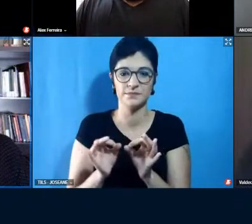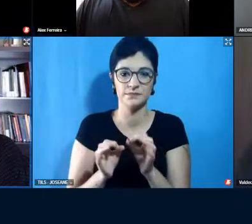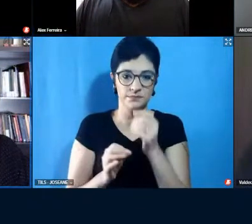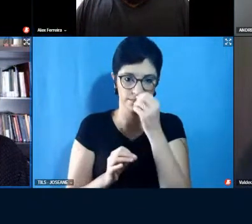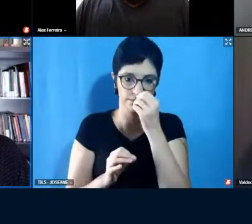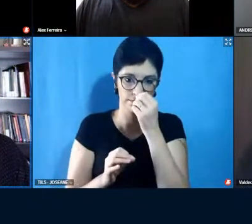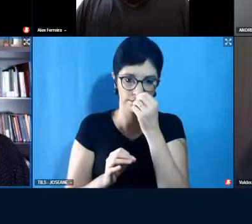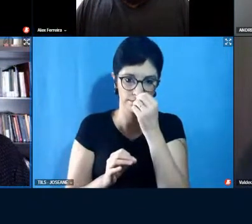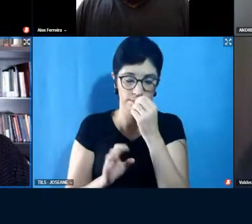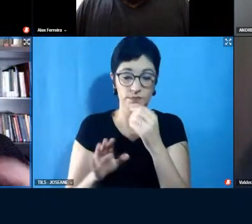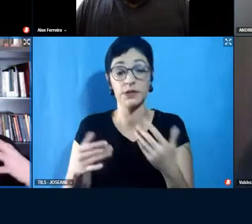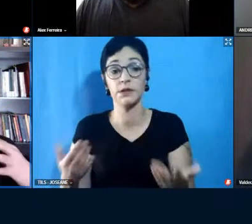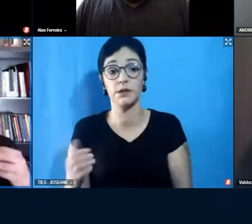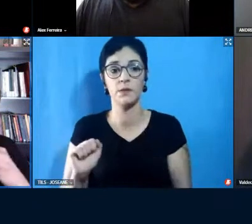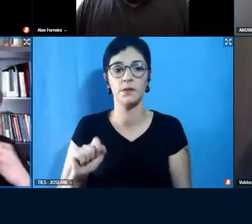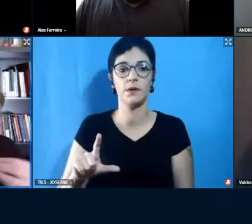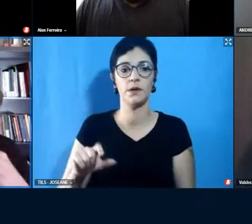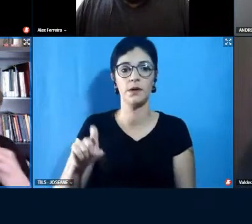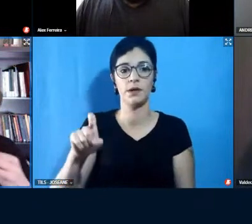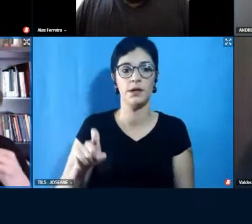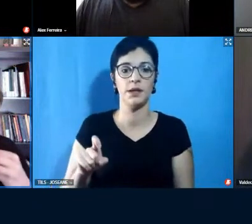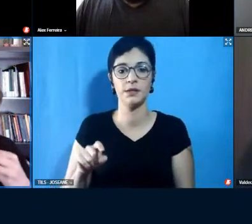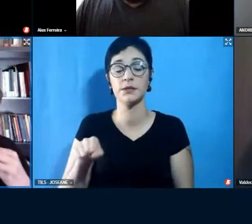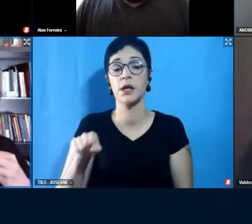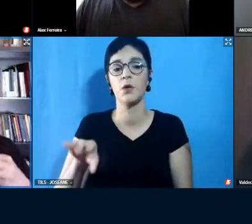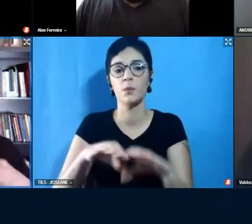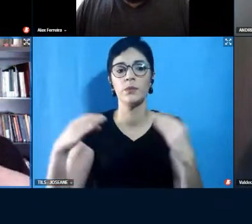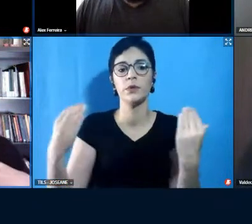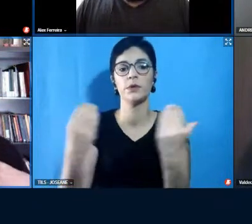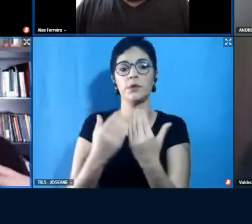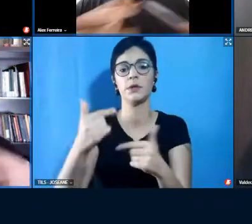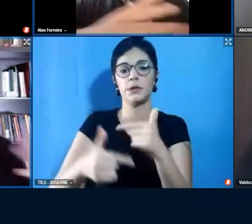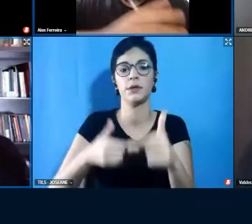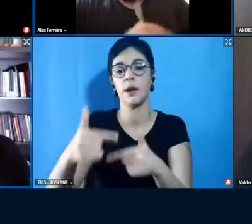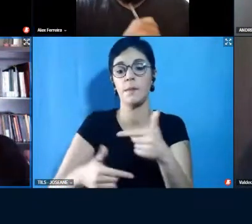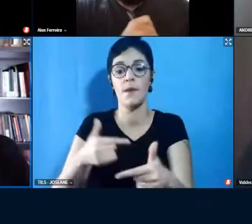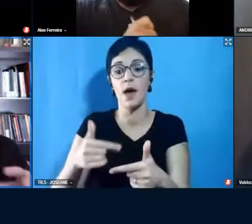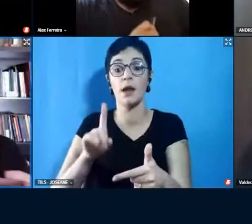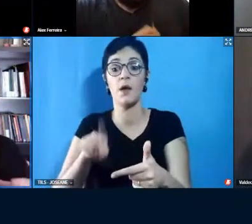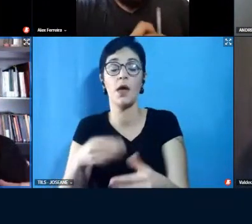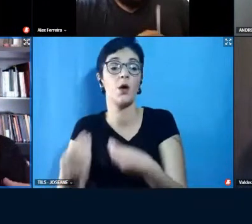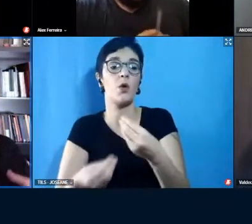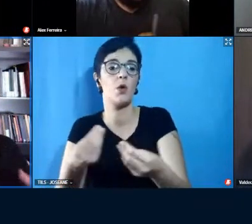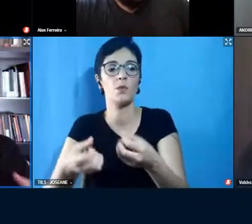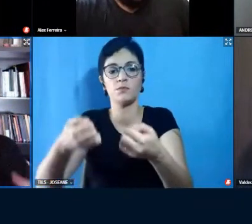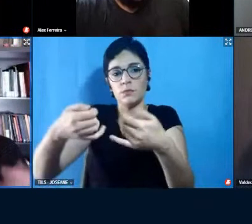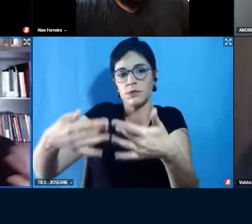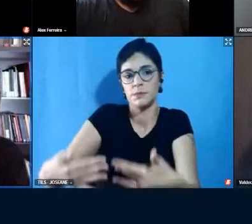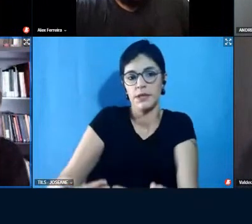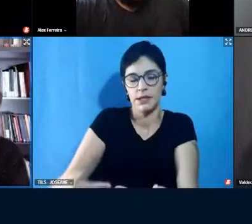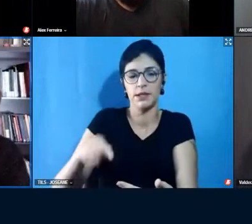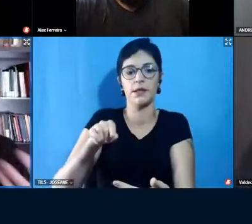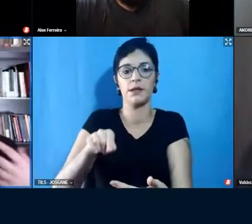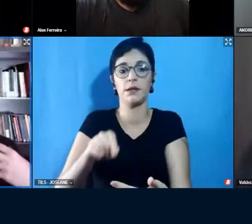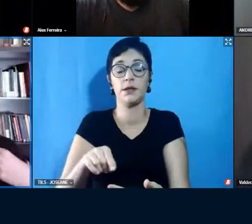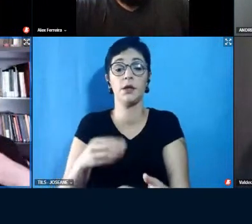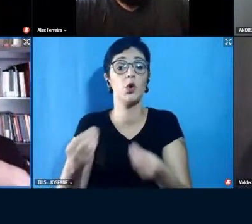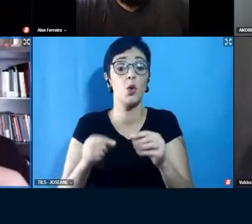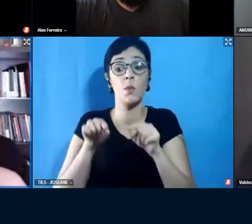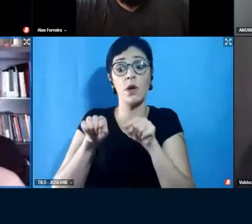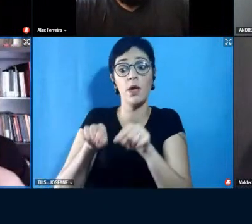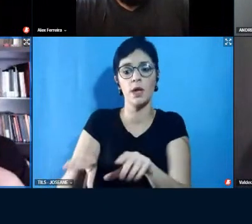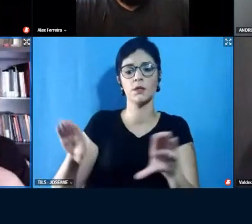Alex, só para te explicar, sim, a comunidade com a qual eu trabalho identifica o grupo, e como é que desse